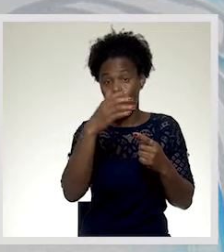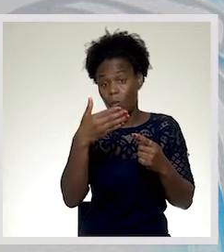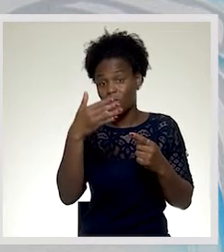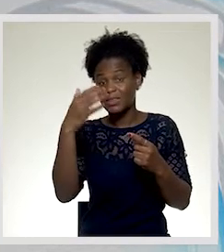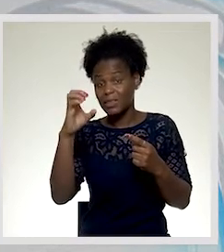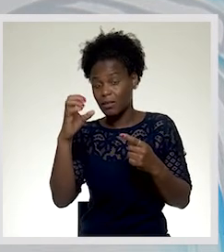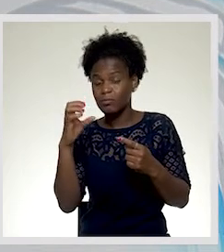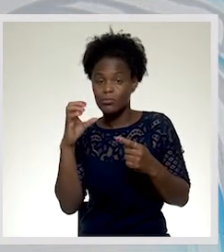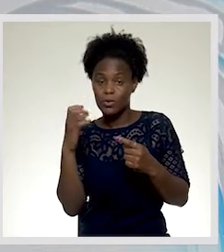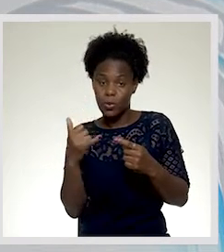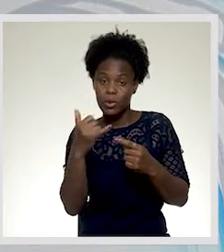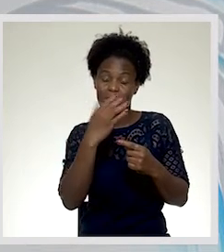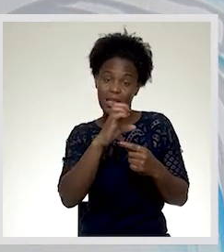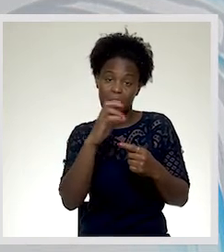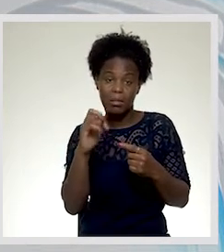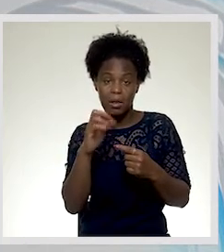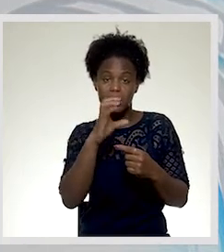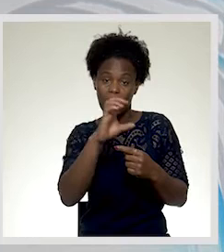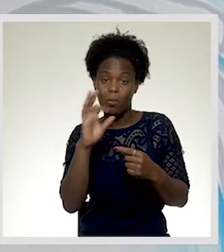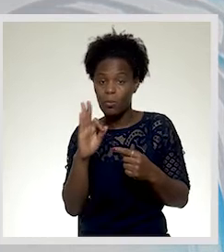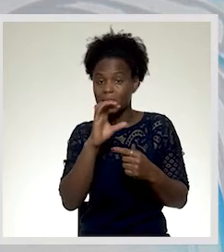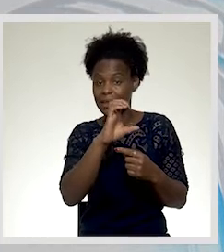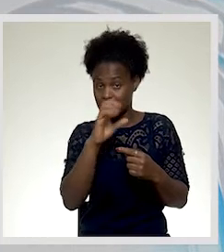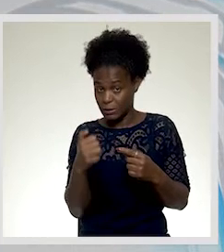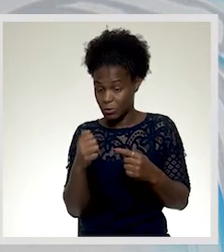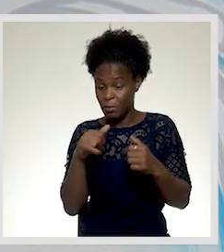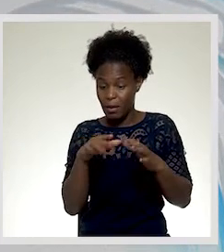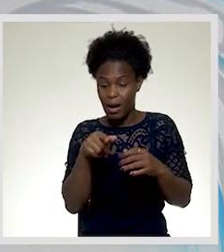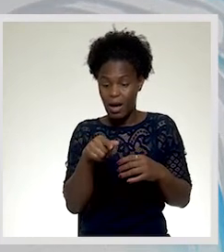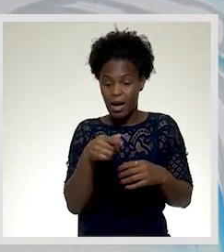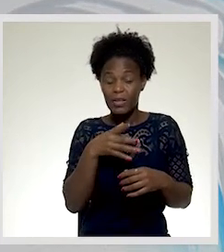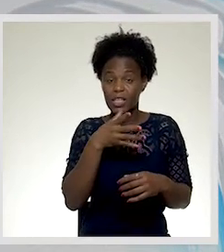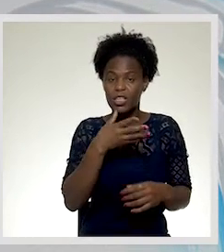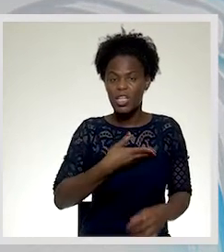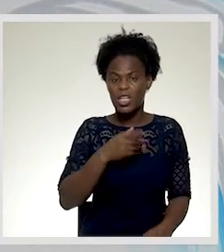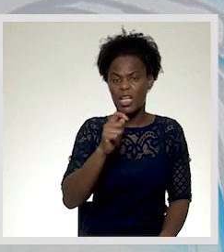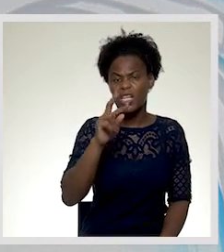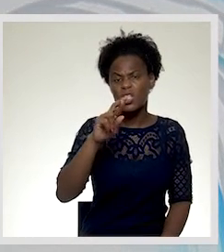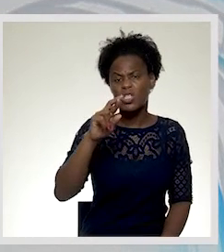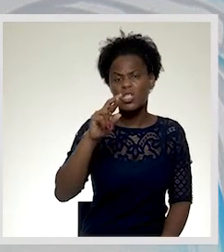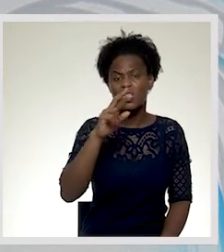carbono 2, o carbono 3, o carbono 4 e o carbono 5, mas que aqui não é uma